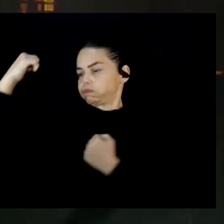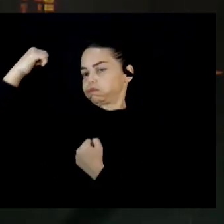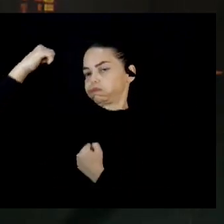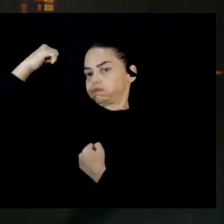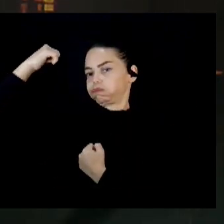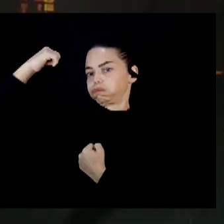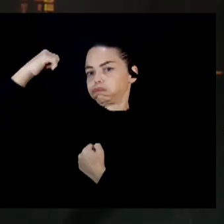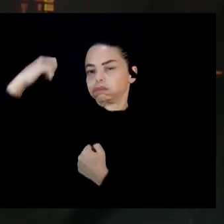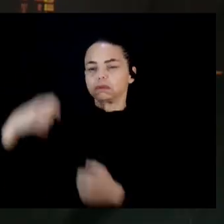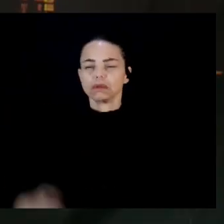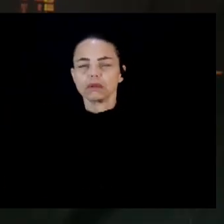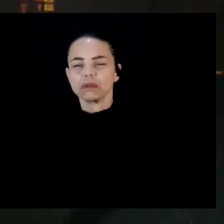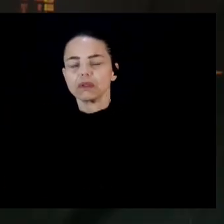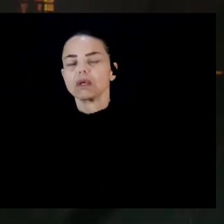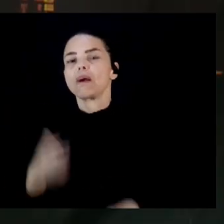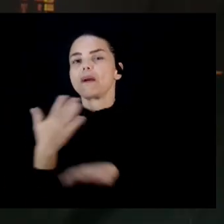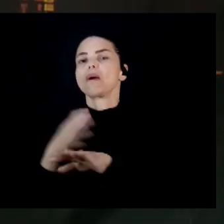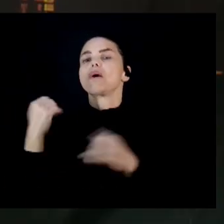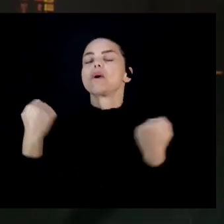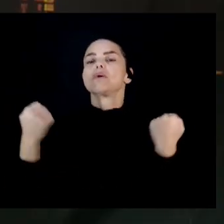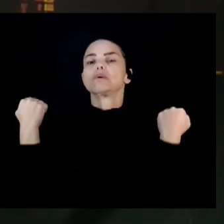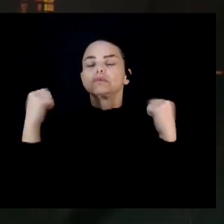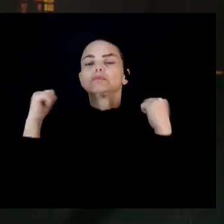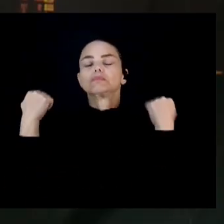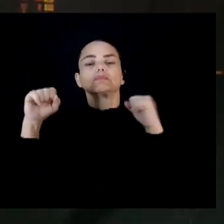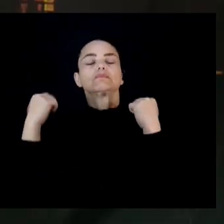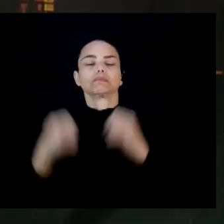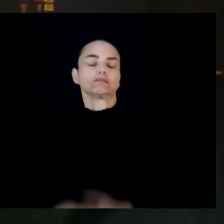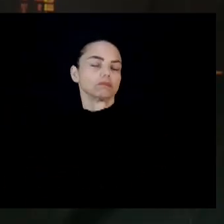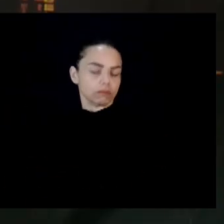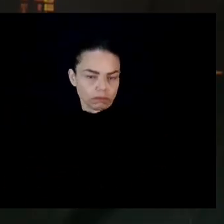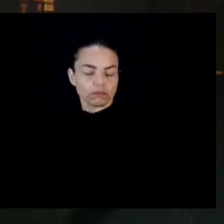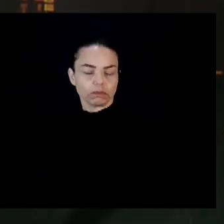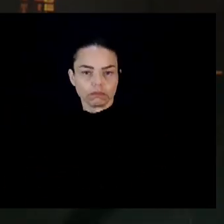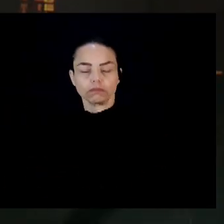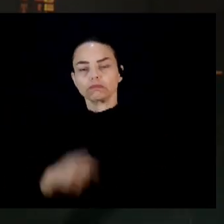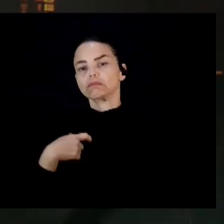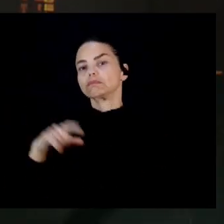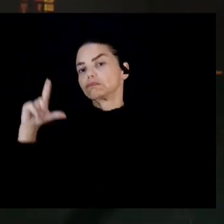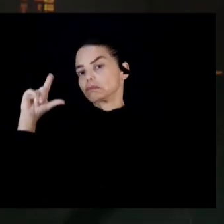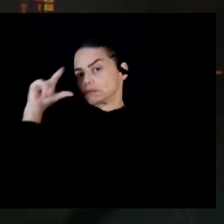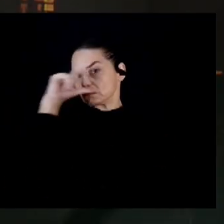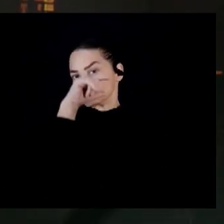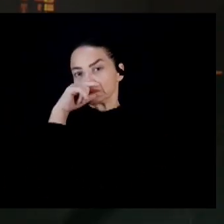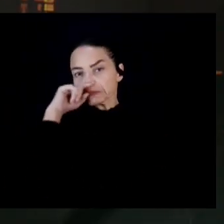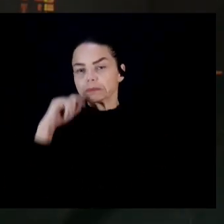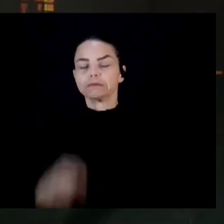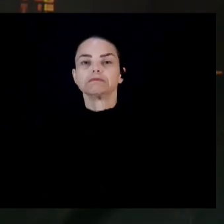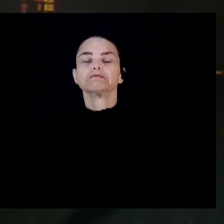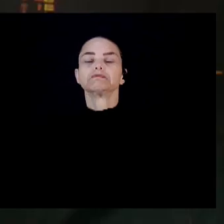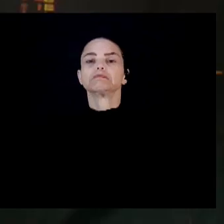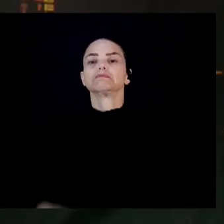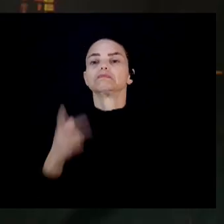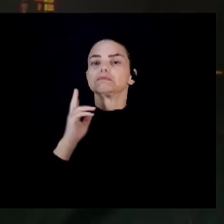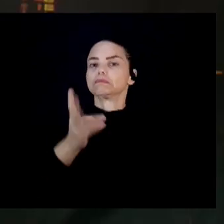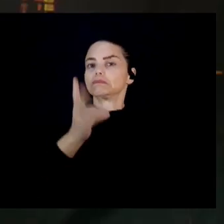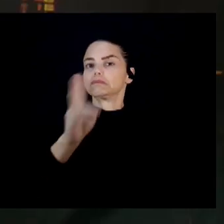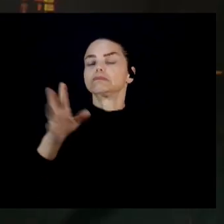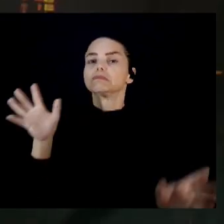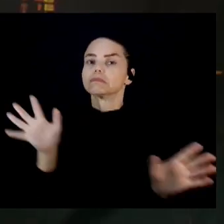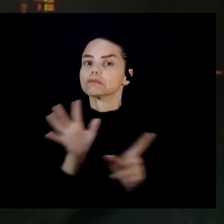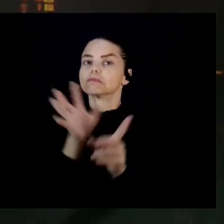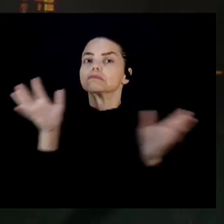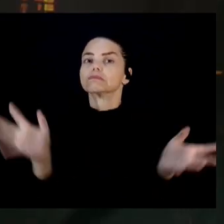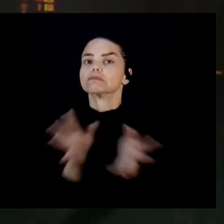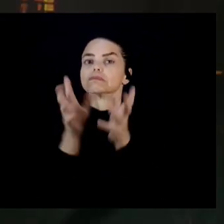se exercitam, é um tipo popular de conteúdo no Instagram que existe ostensivamente para incentivar as pessoas